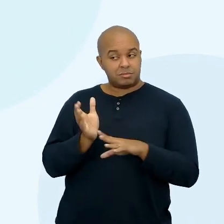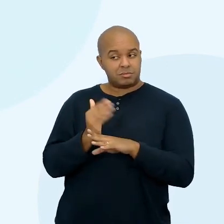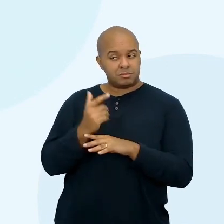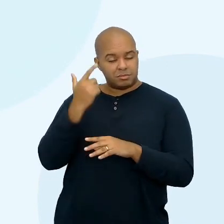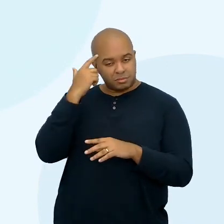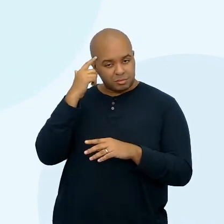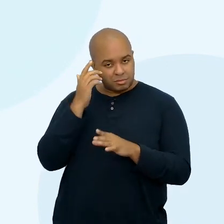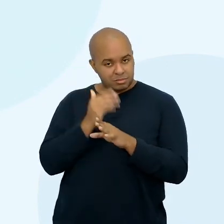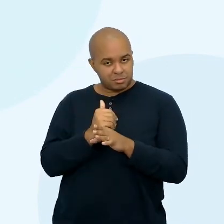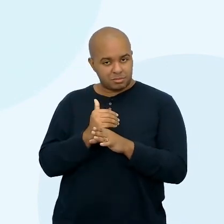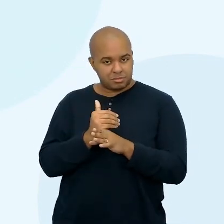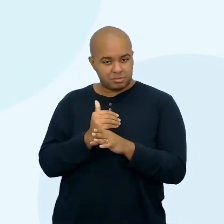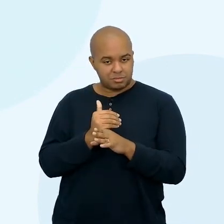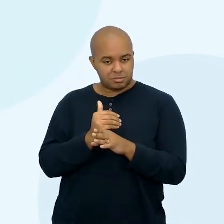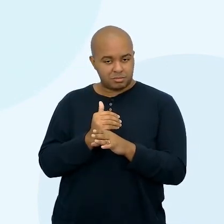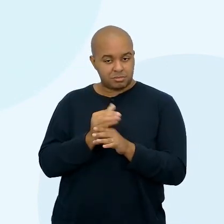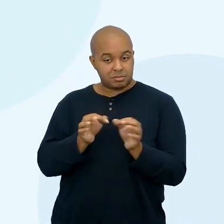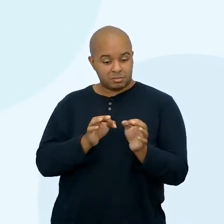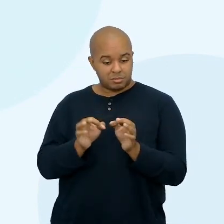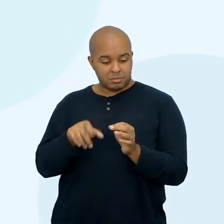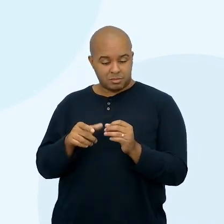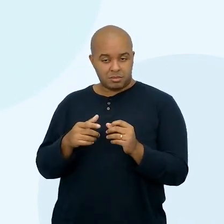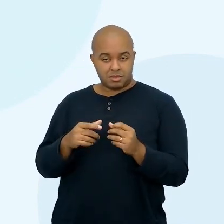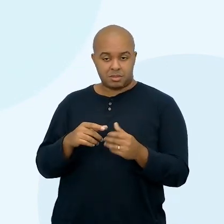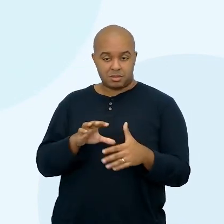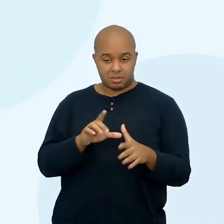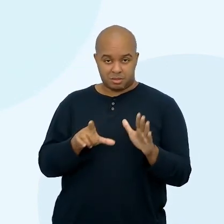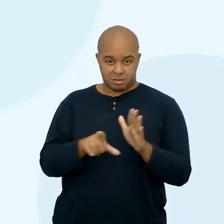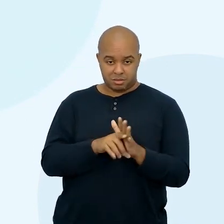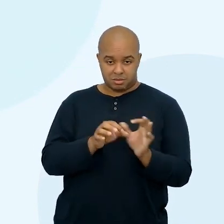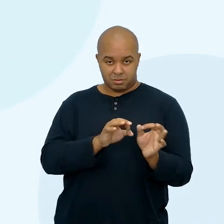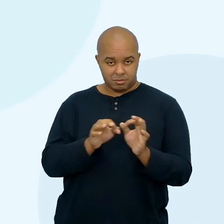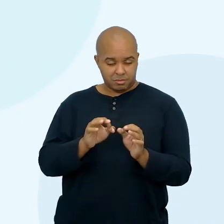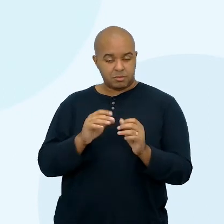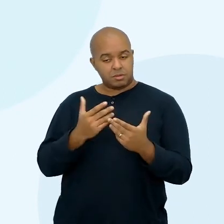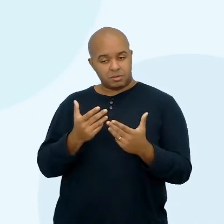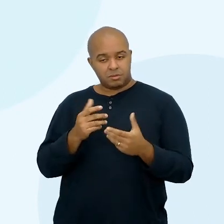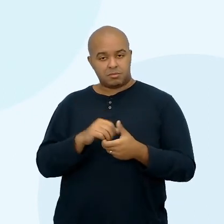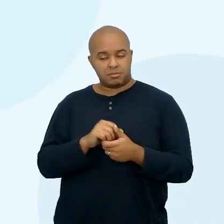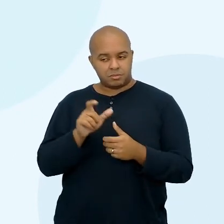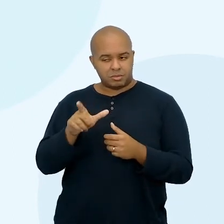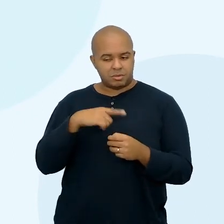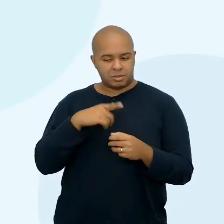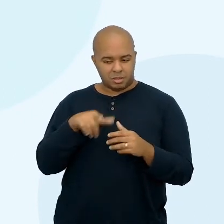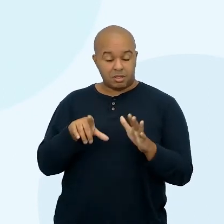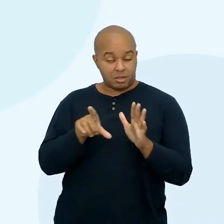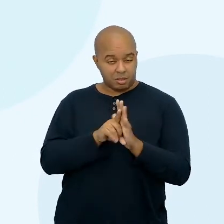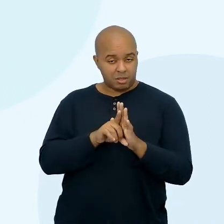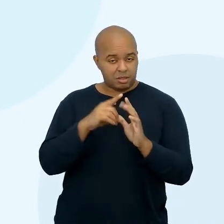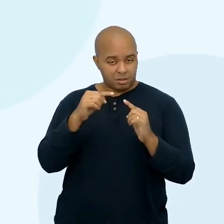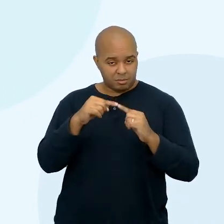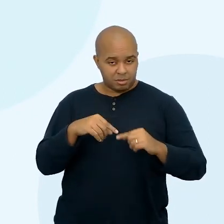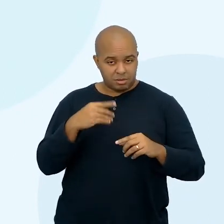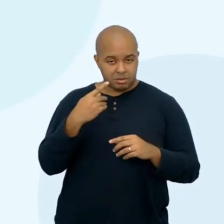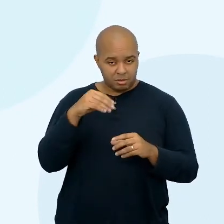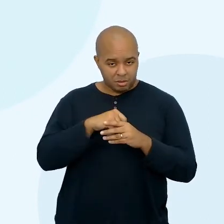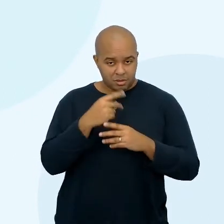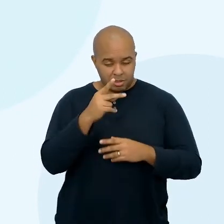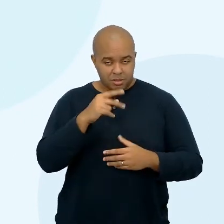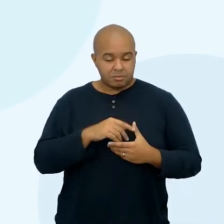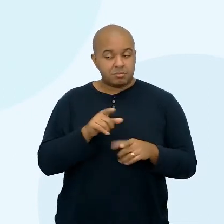de clientelismo, de paternalismo, é algo que não é legal na esfera pública. Legal do ponto de vista, não